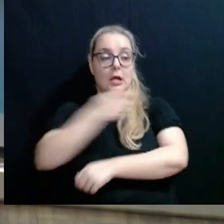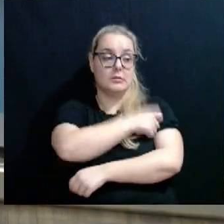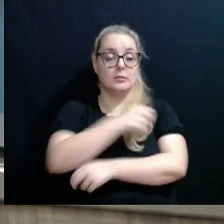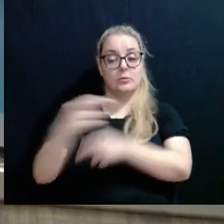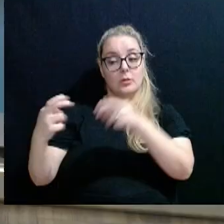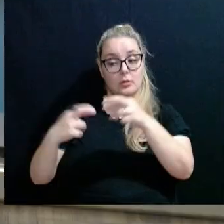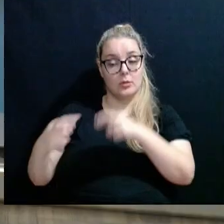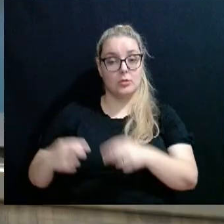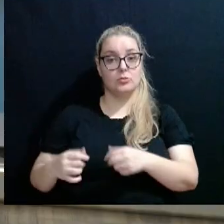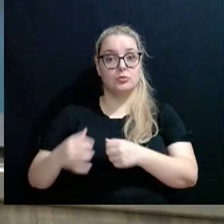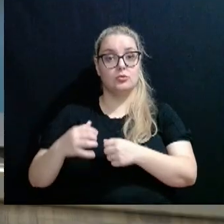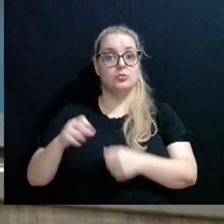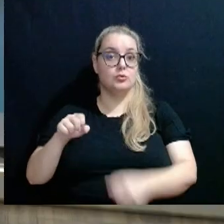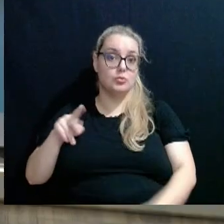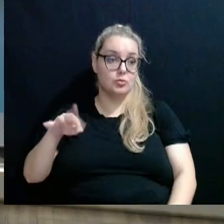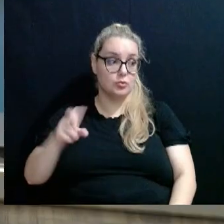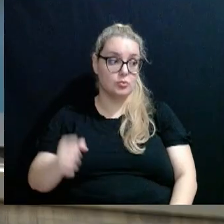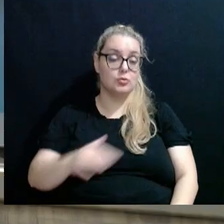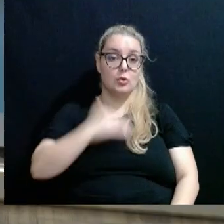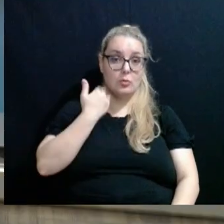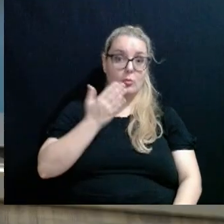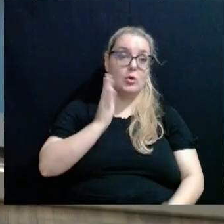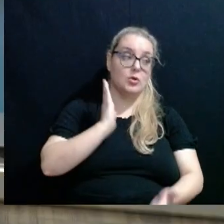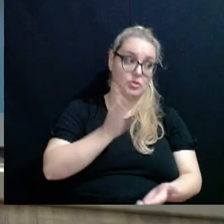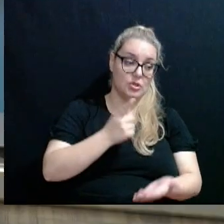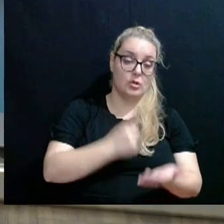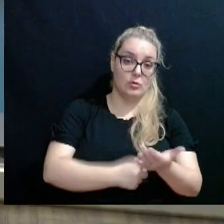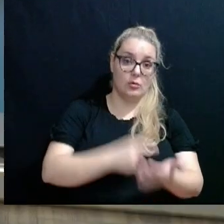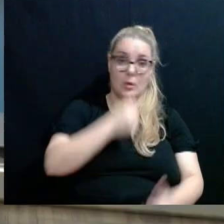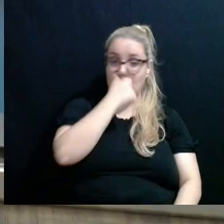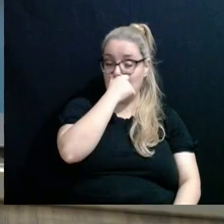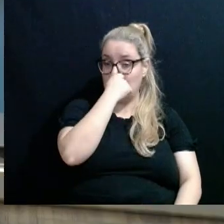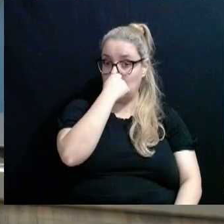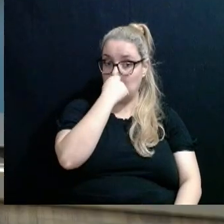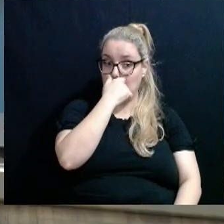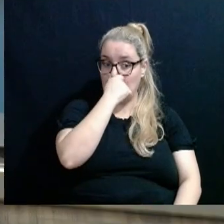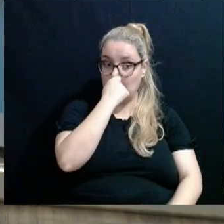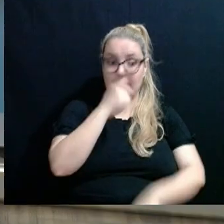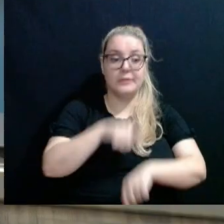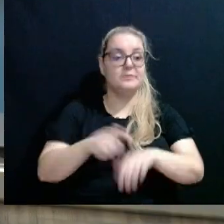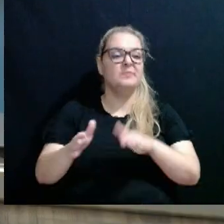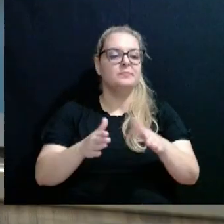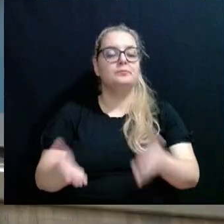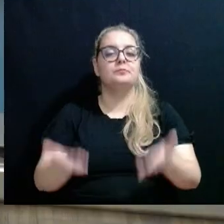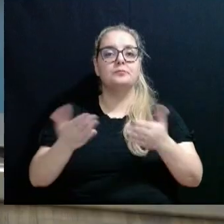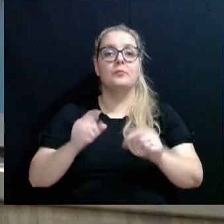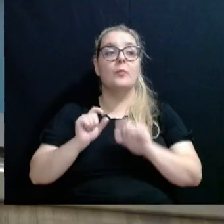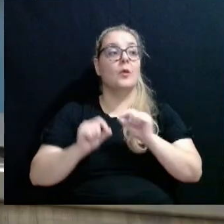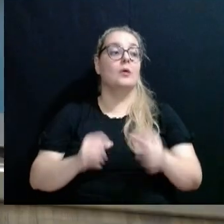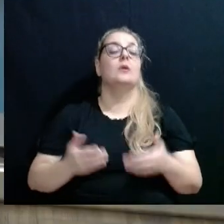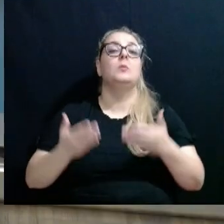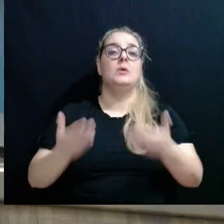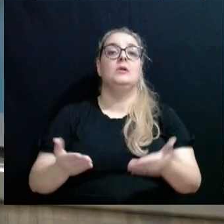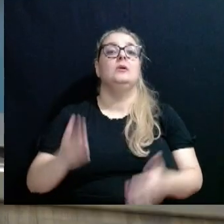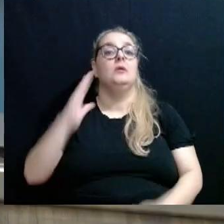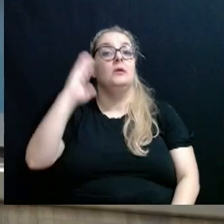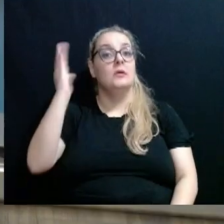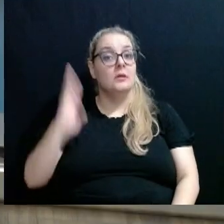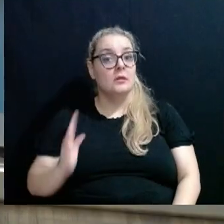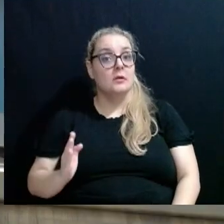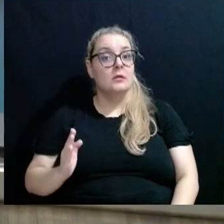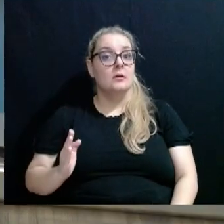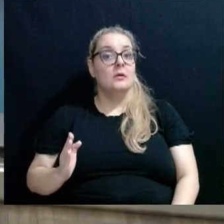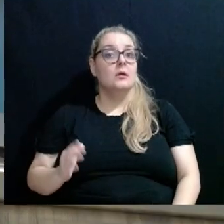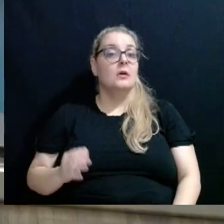investigam esse surto e também mortes já foram confirmadas. Diante, né, desse cenário, o que a gente pode trazer aqui para